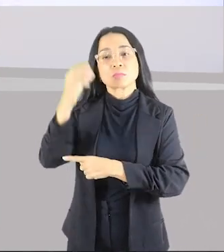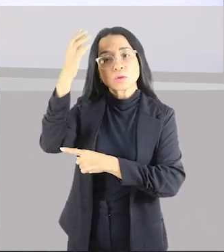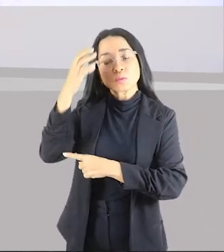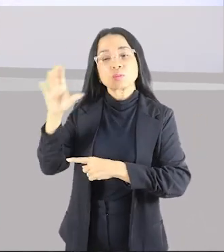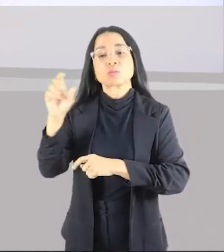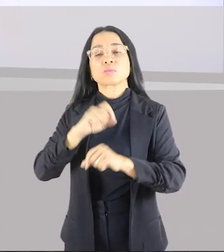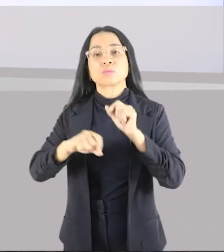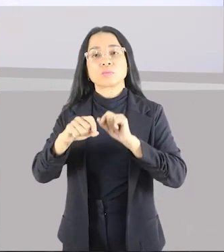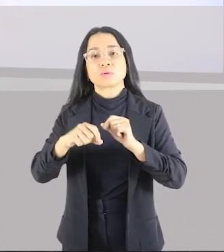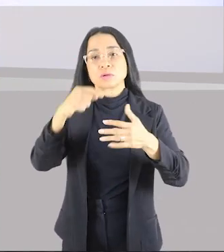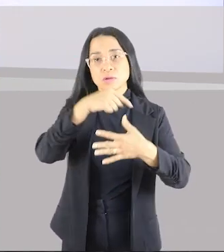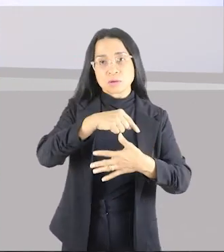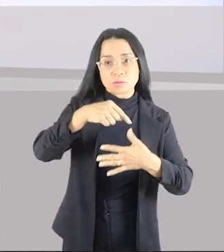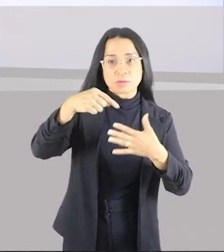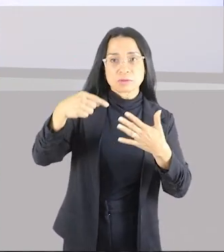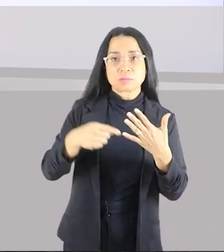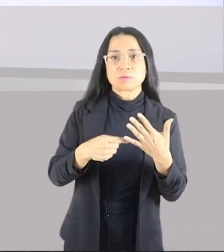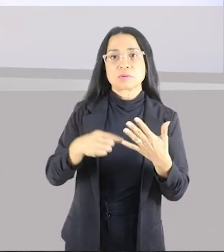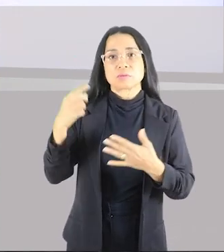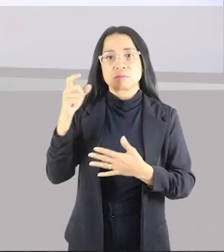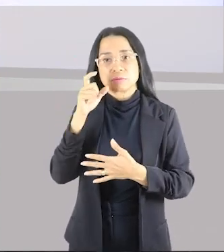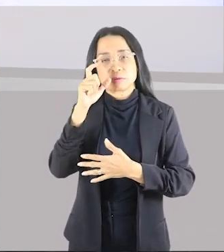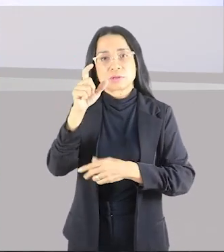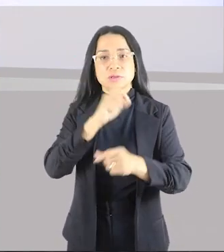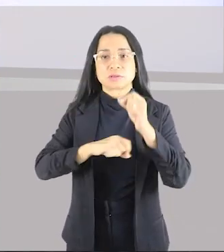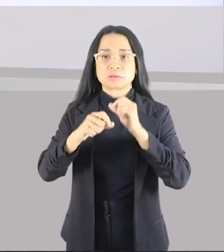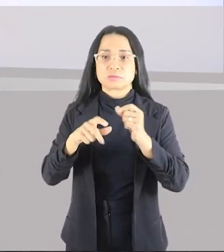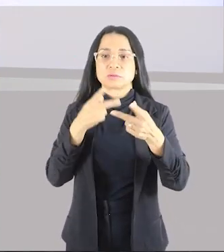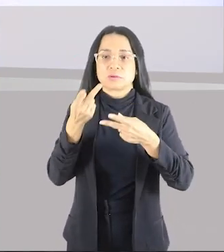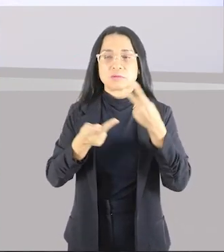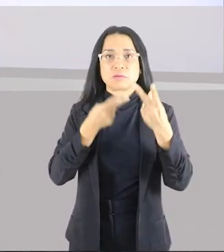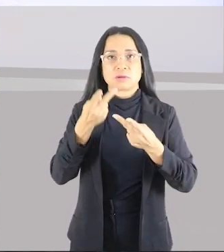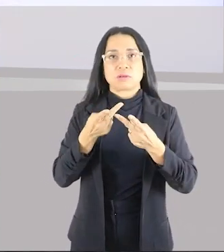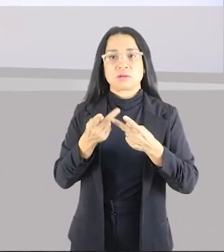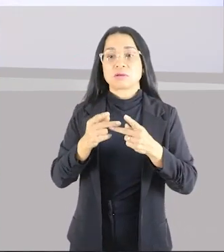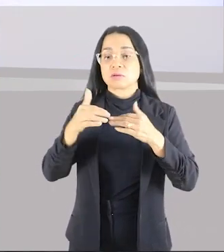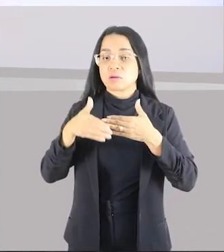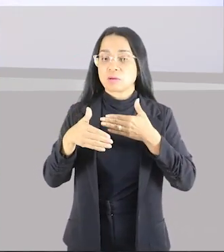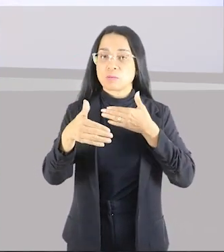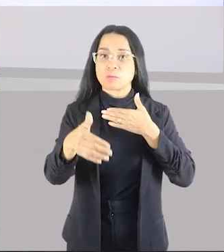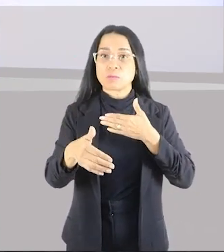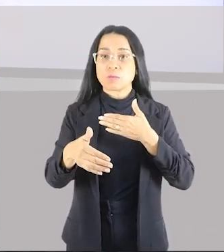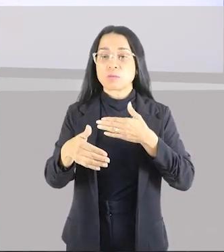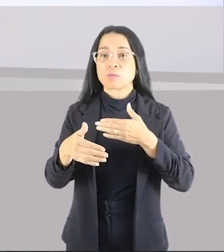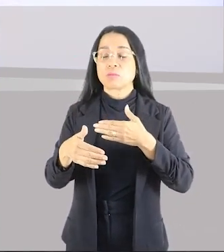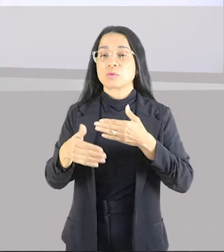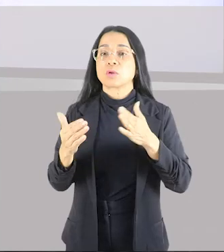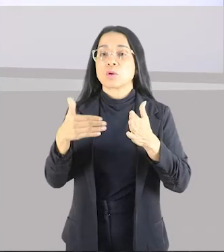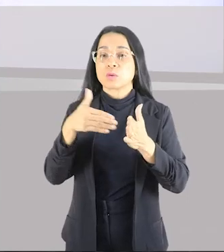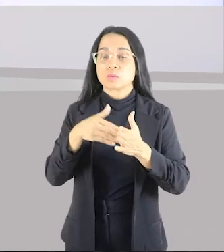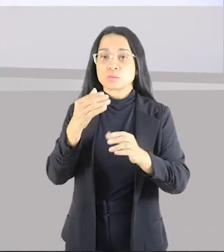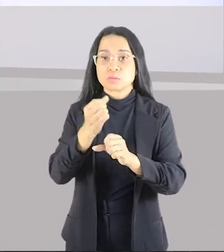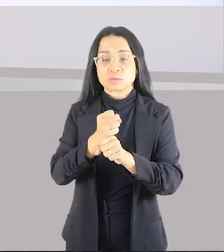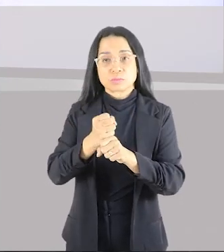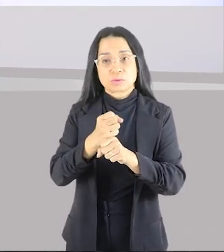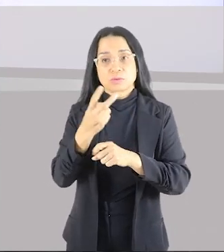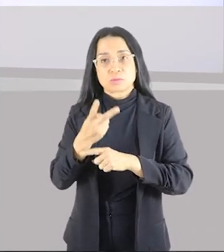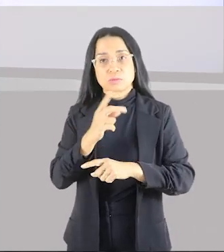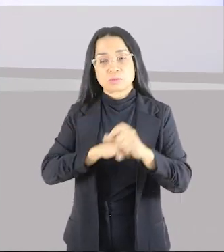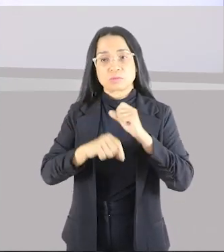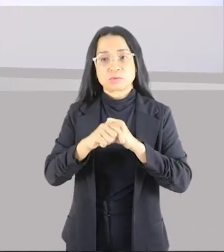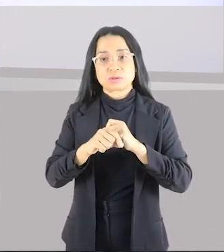está sendo enfaticamente falado ao longo desses 2 últimos anos e é um tema em potencial para